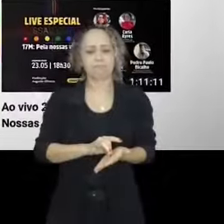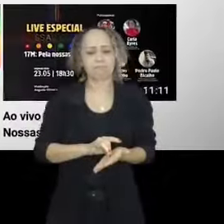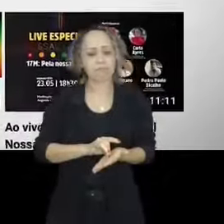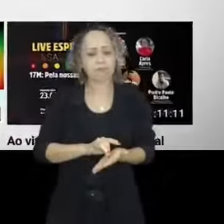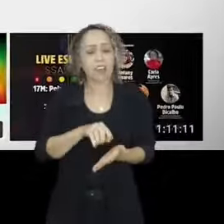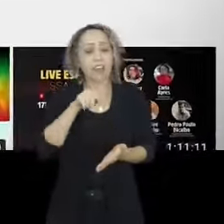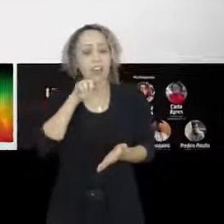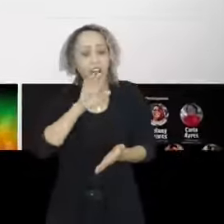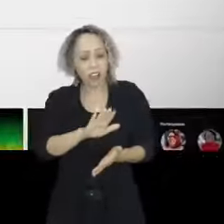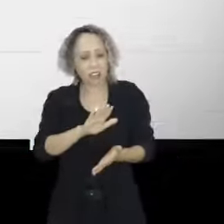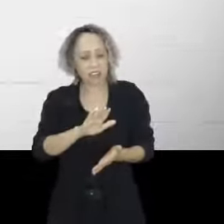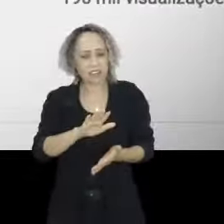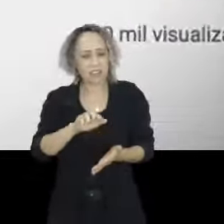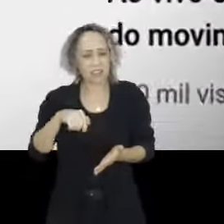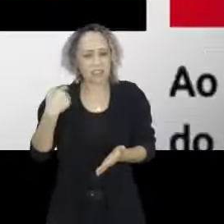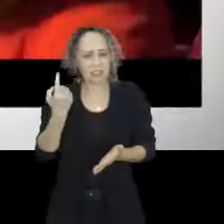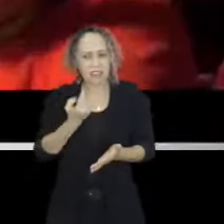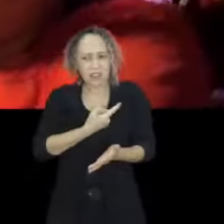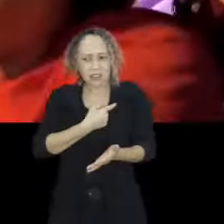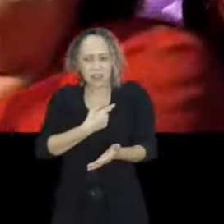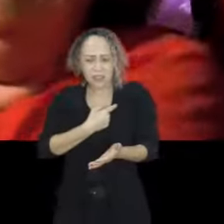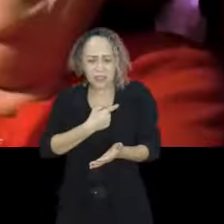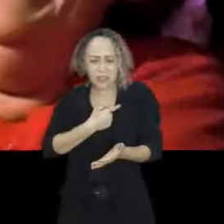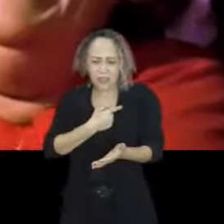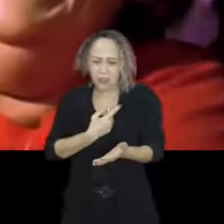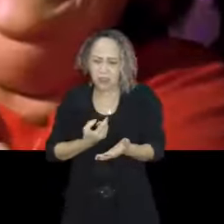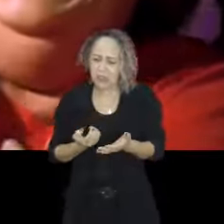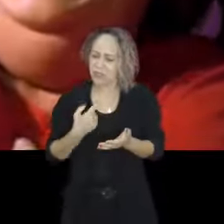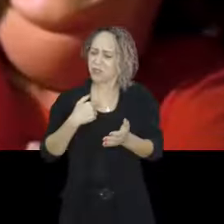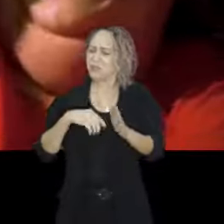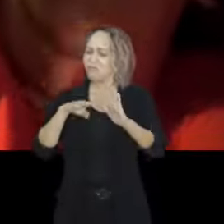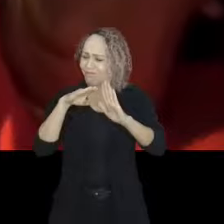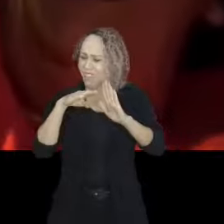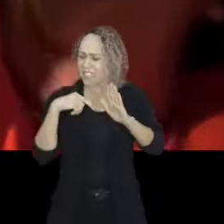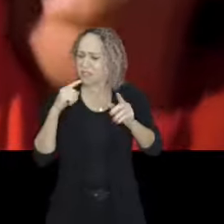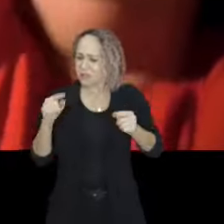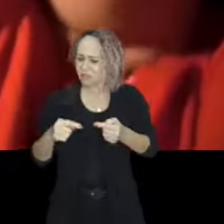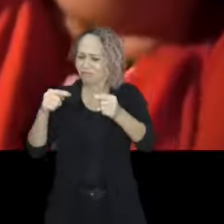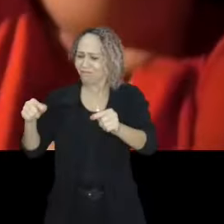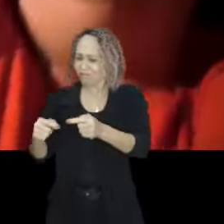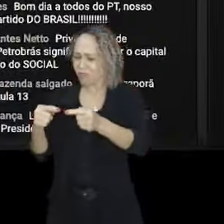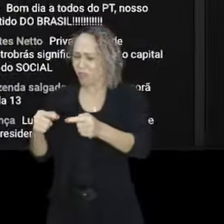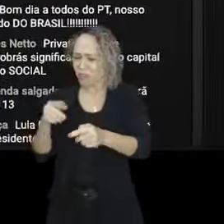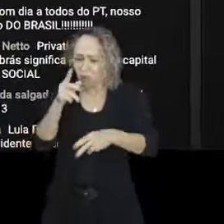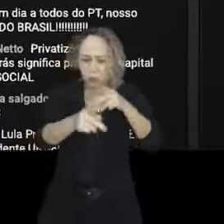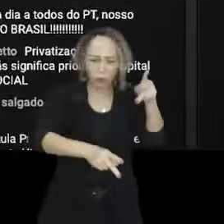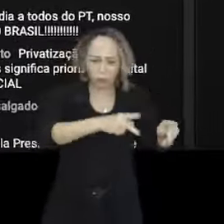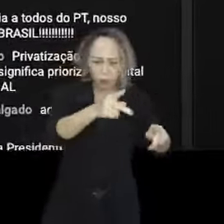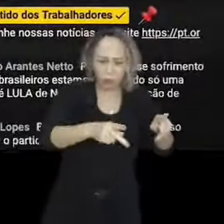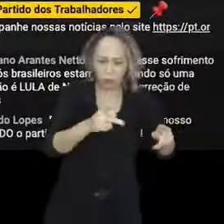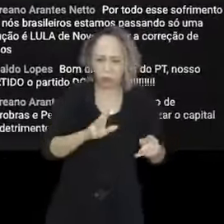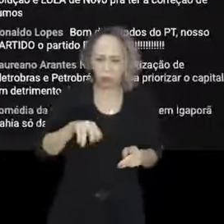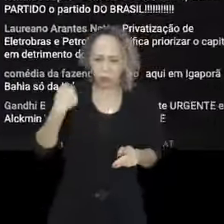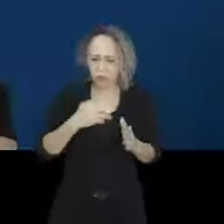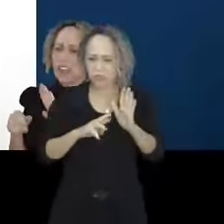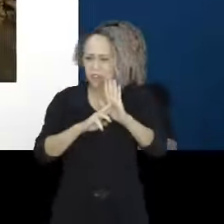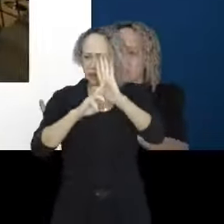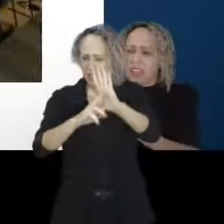Assim, pautamos e somos pautados pela voz das ruas e das redes.